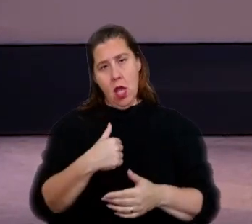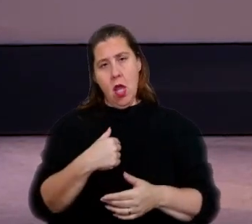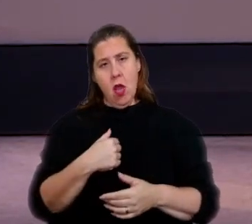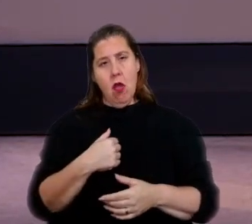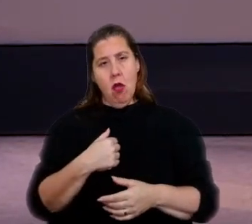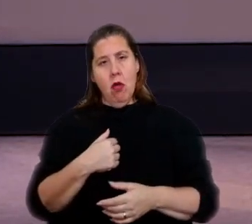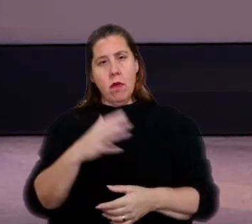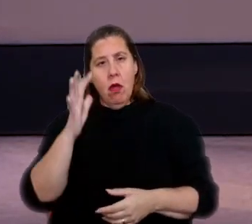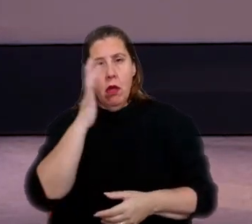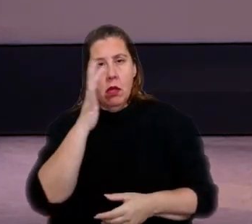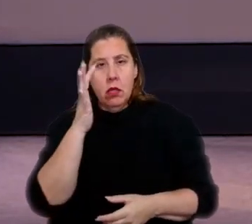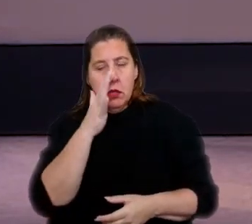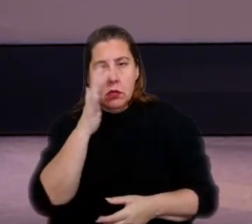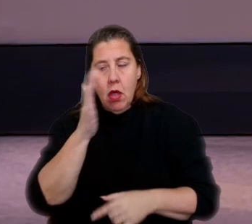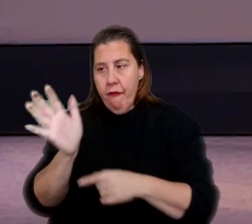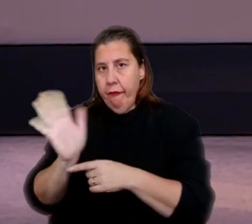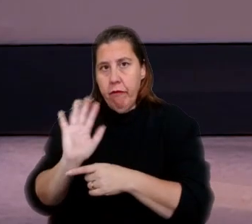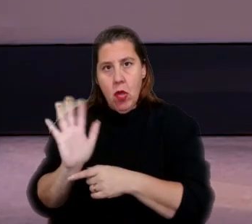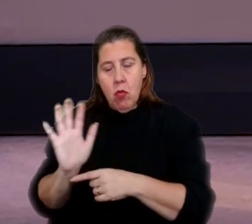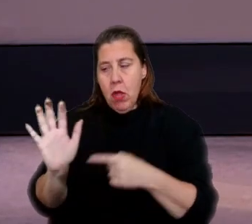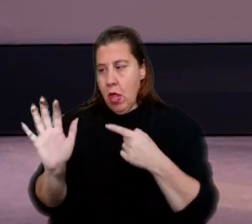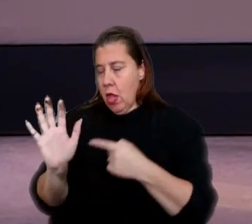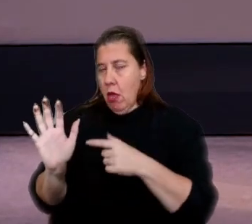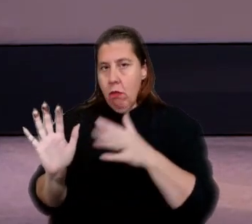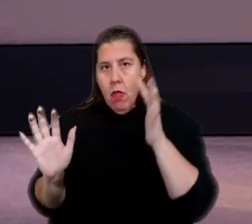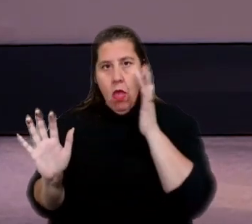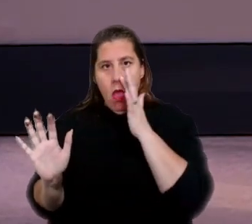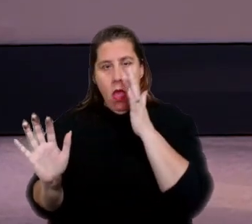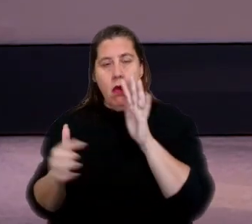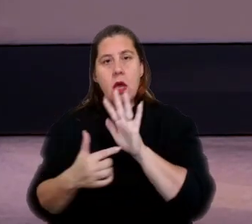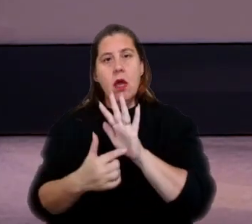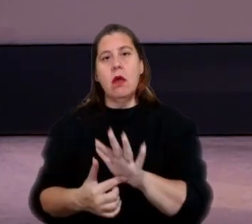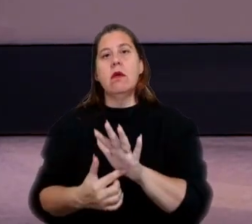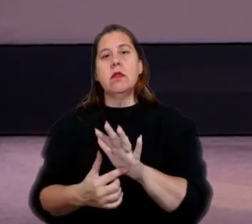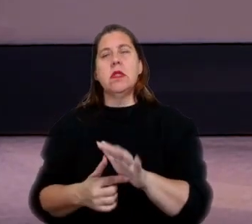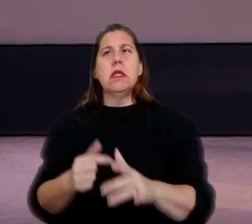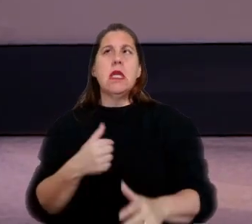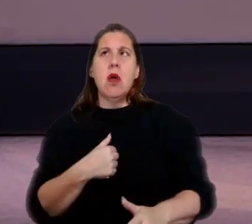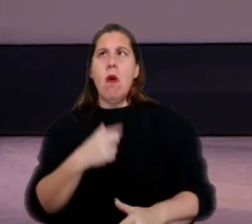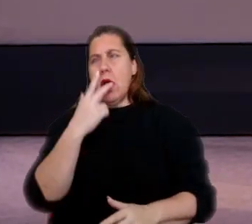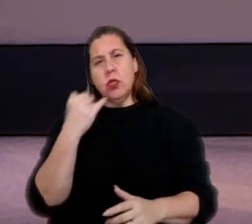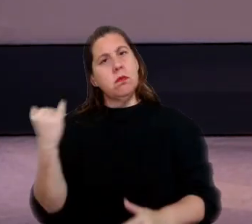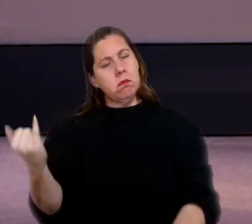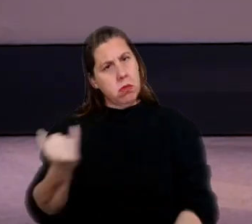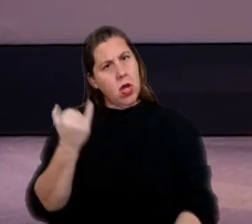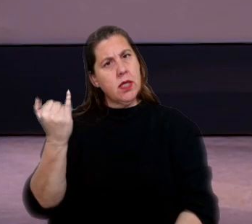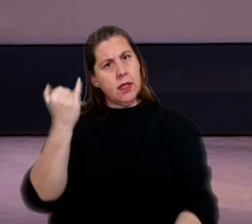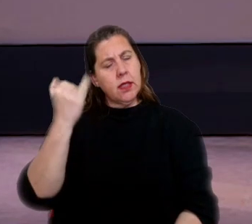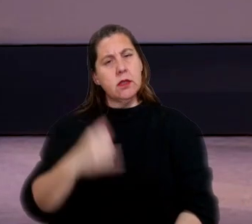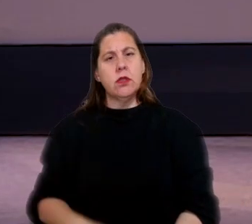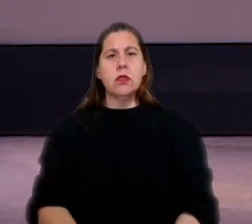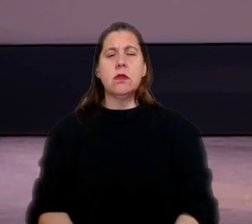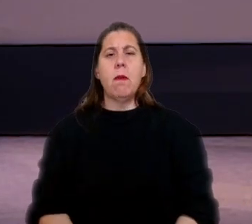eu fiquei muito impressionada com o filme e eu gostaria de destacar algo que me parece